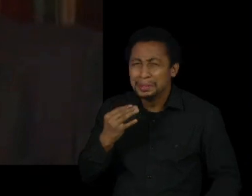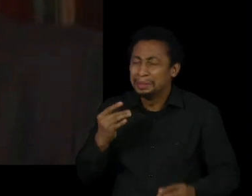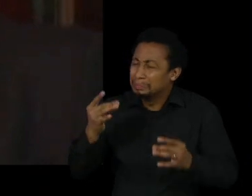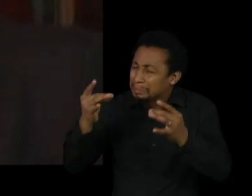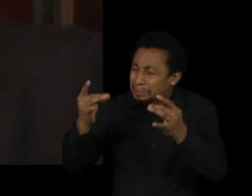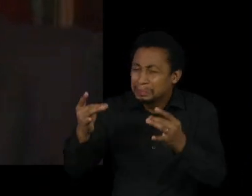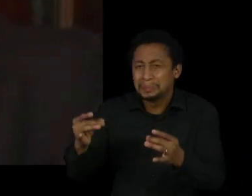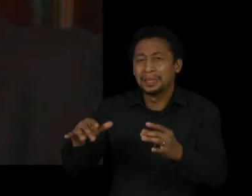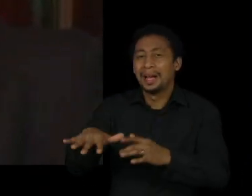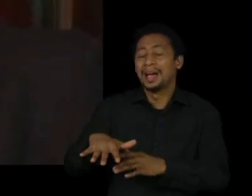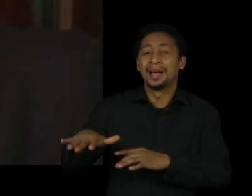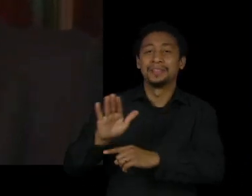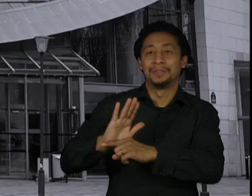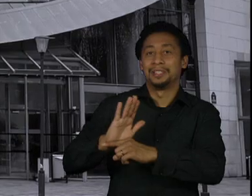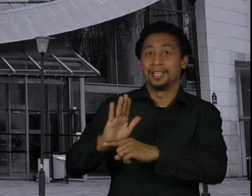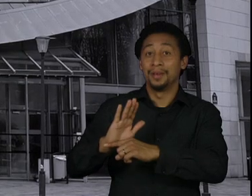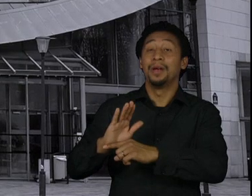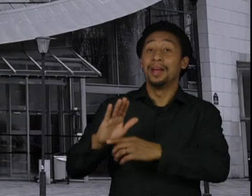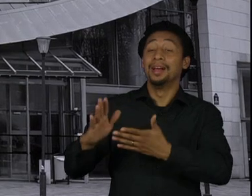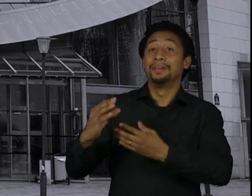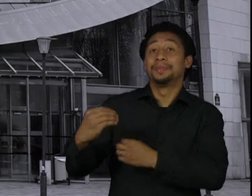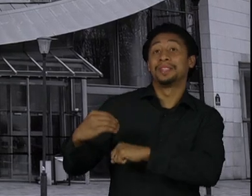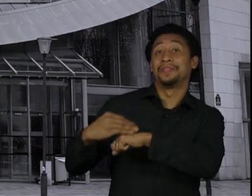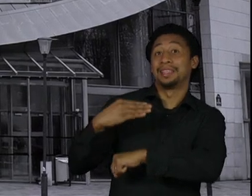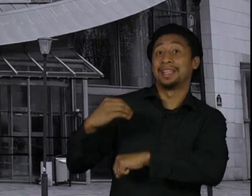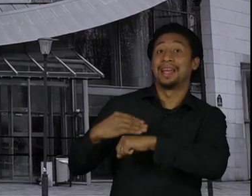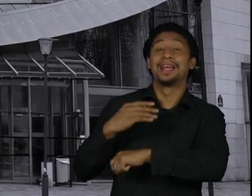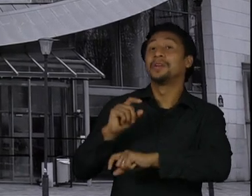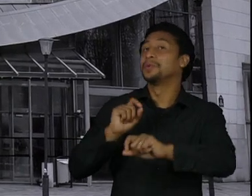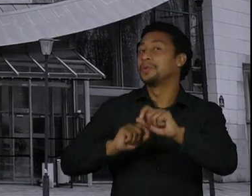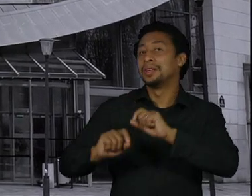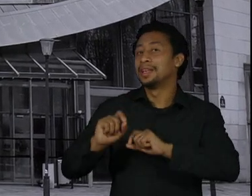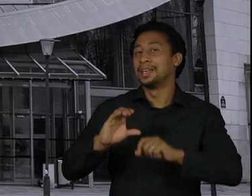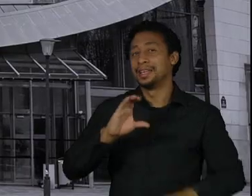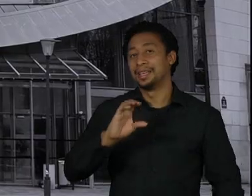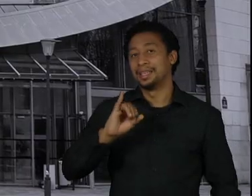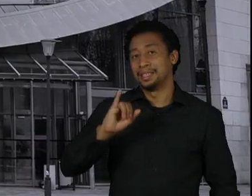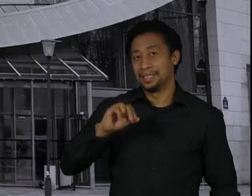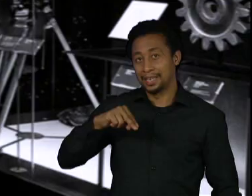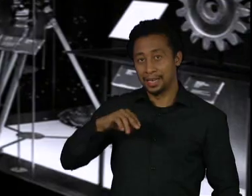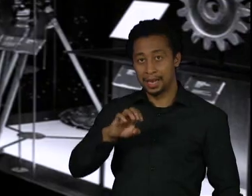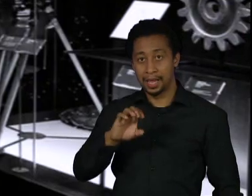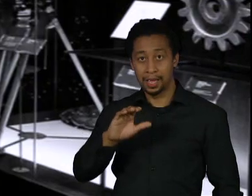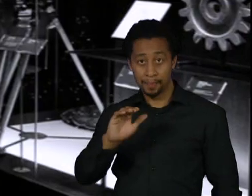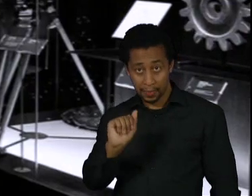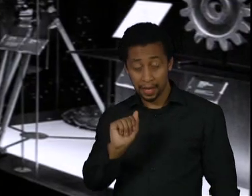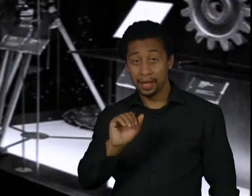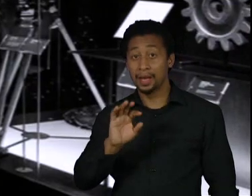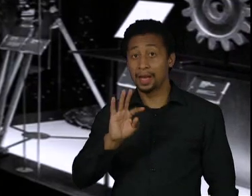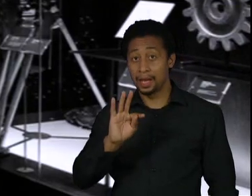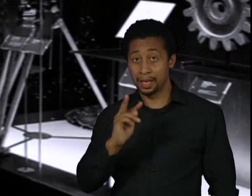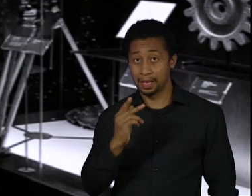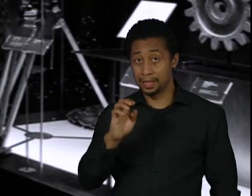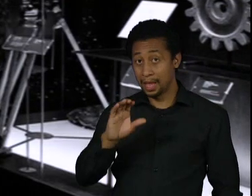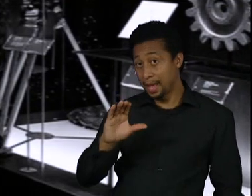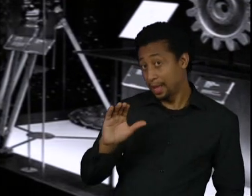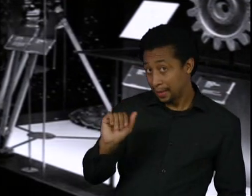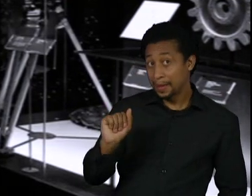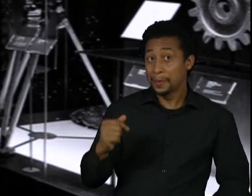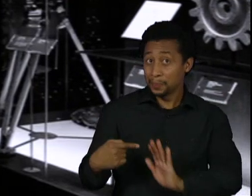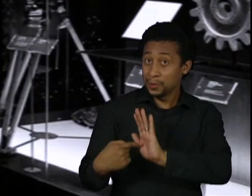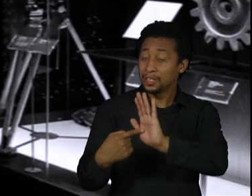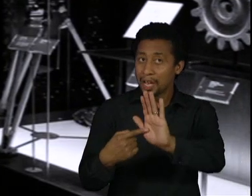dicas para ir para a Cinemateca. Vai ver o filme tal, chegou a orientação para pegar uma linha